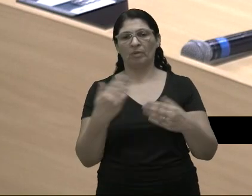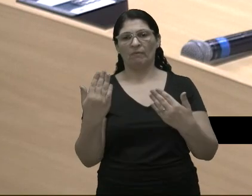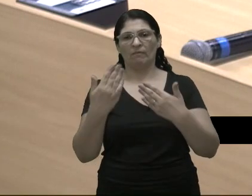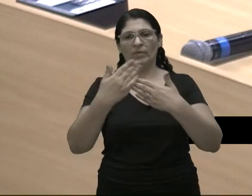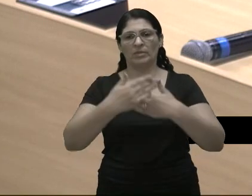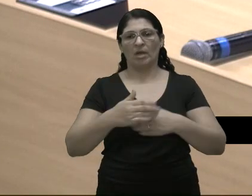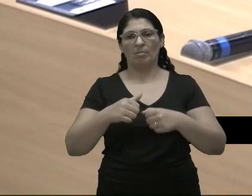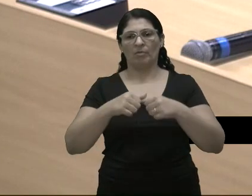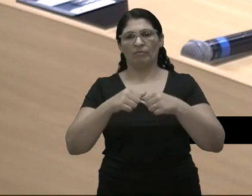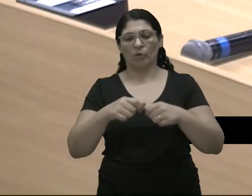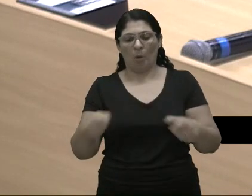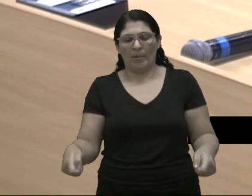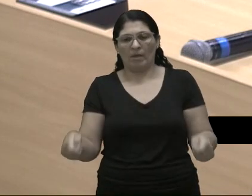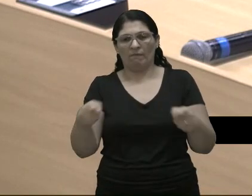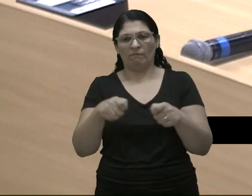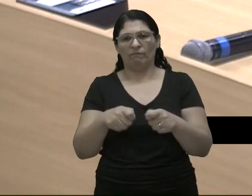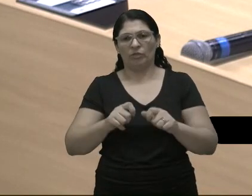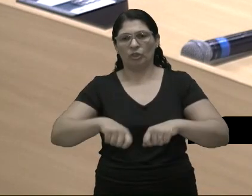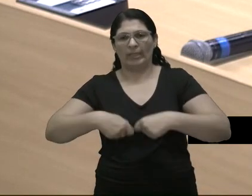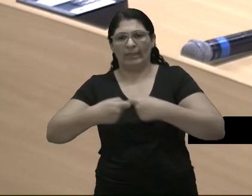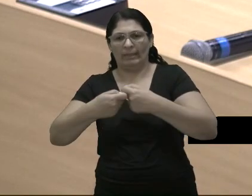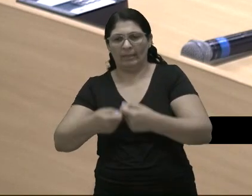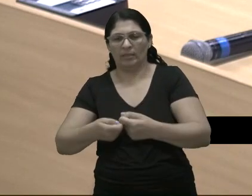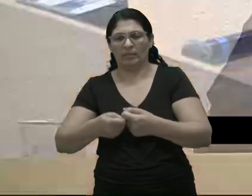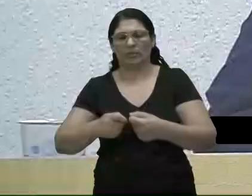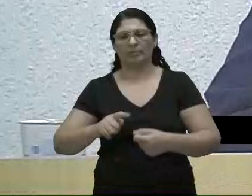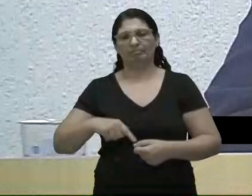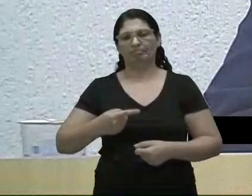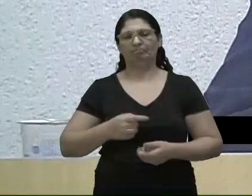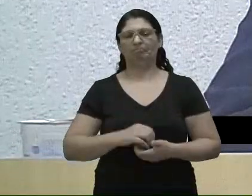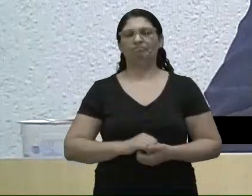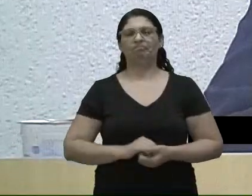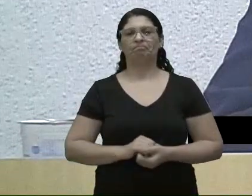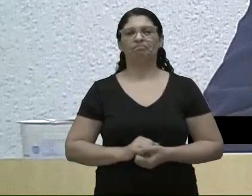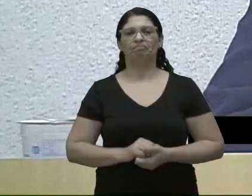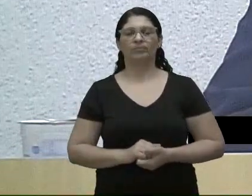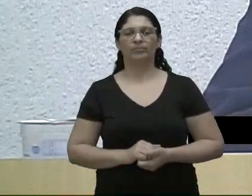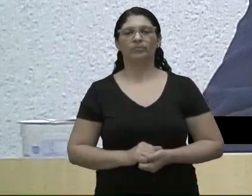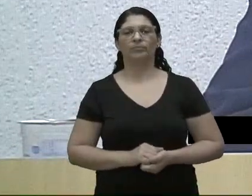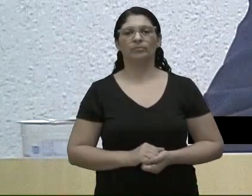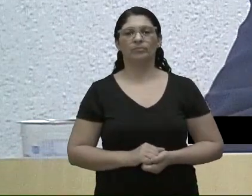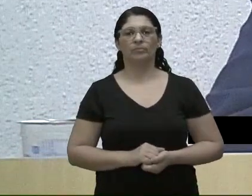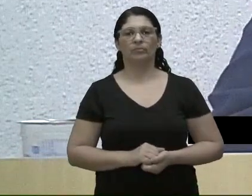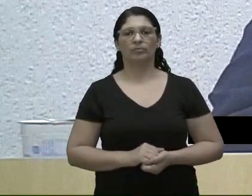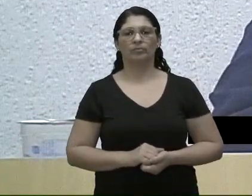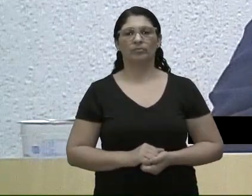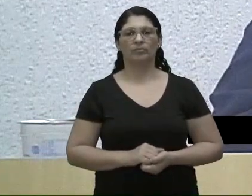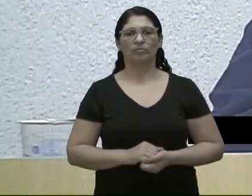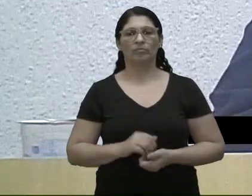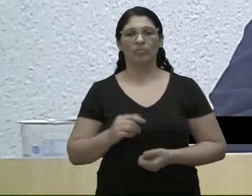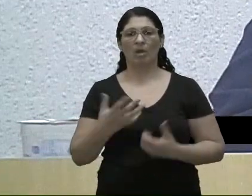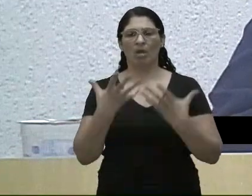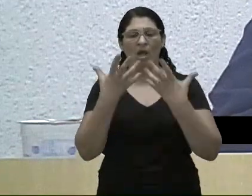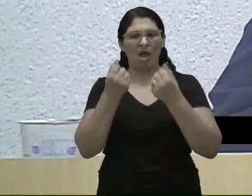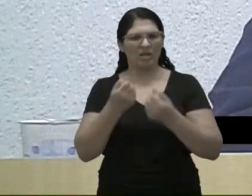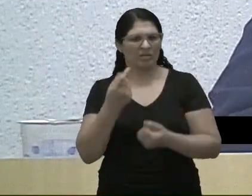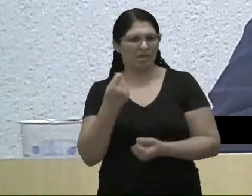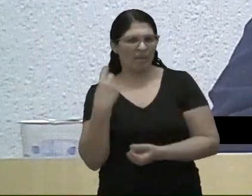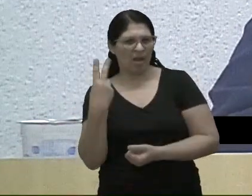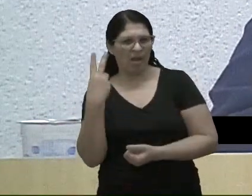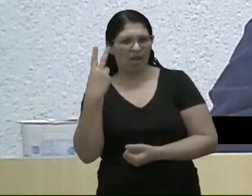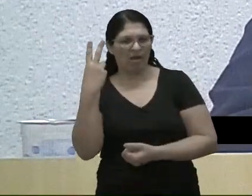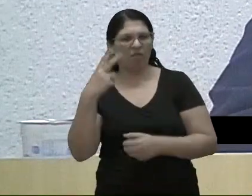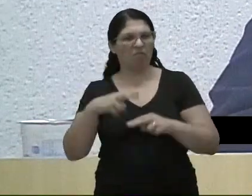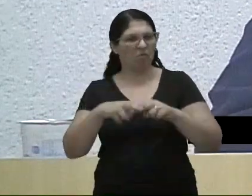fechar uma lote e entregar para a gerência. Certo. A senhora recebia algo por isso? A mais,